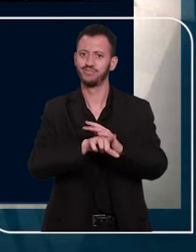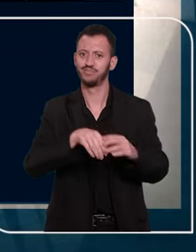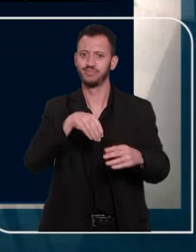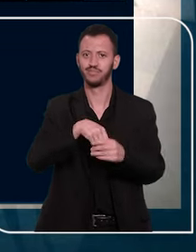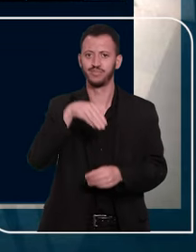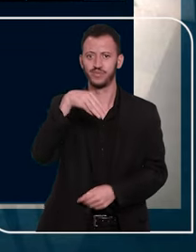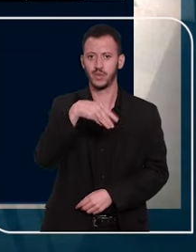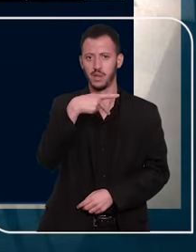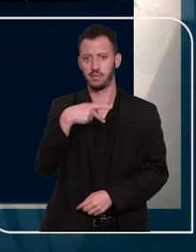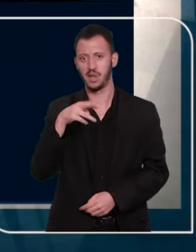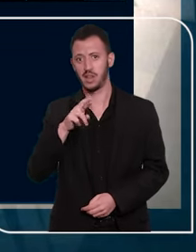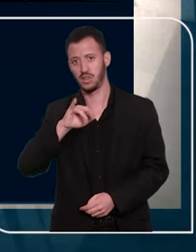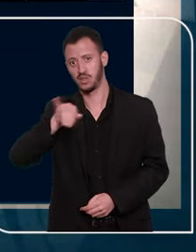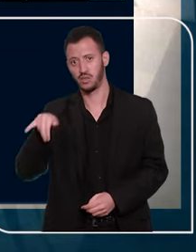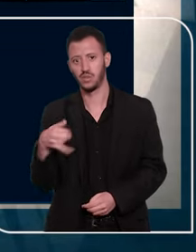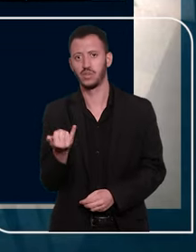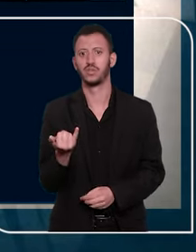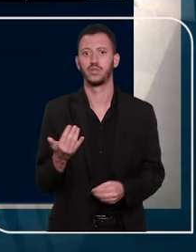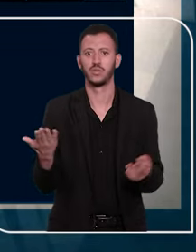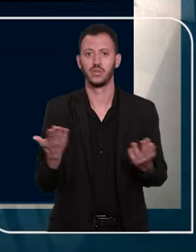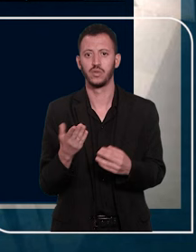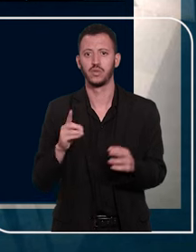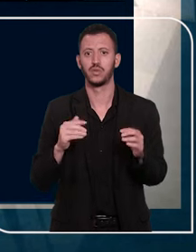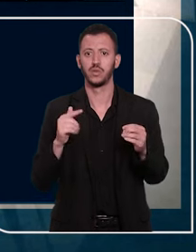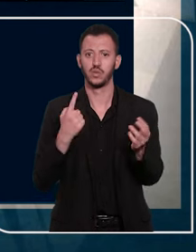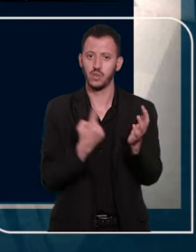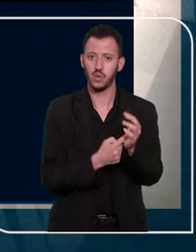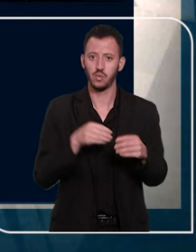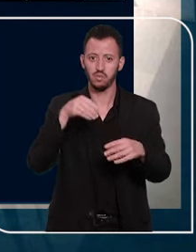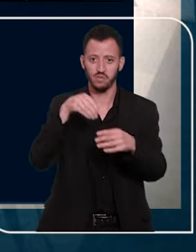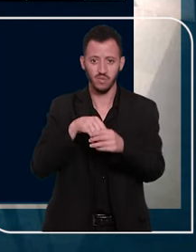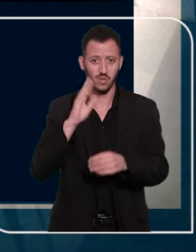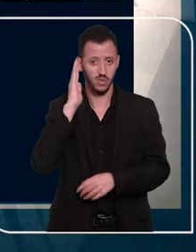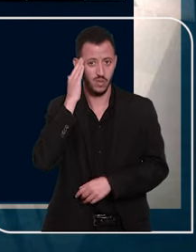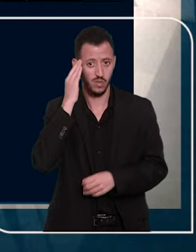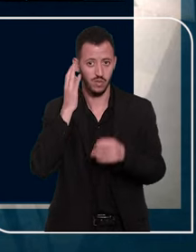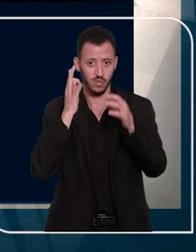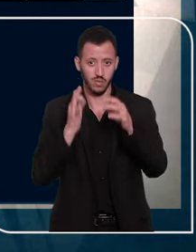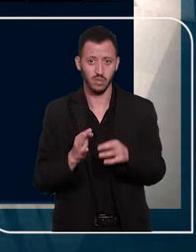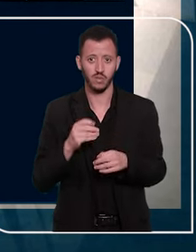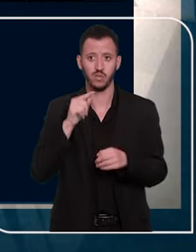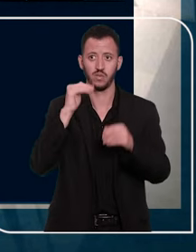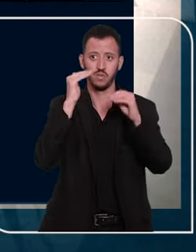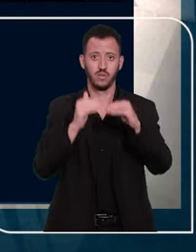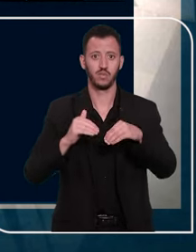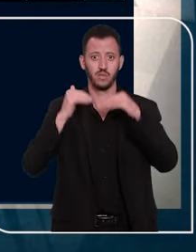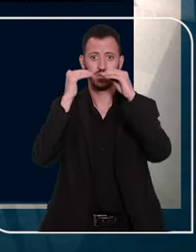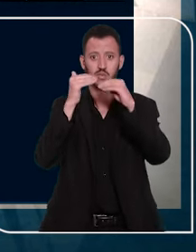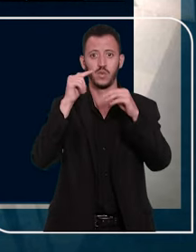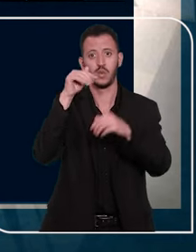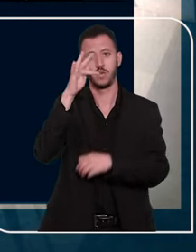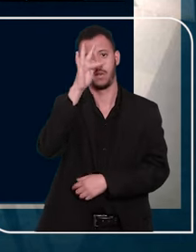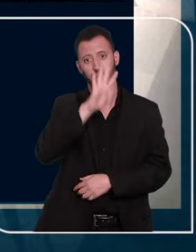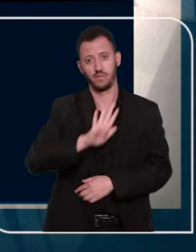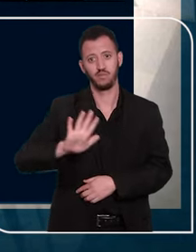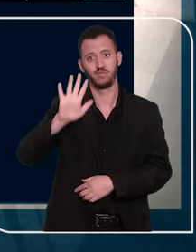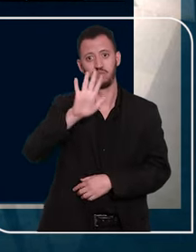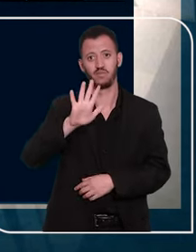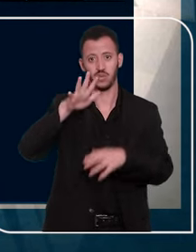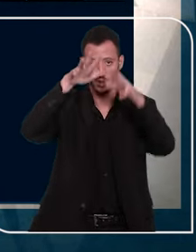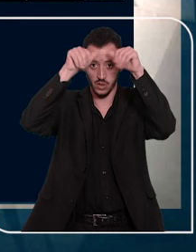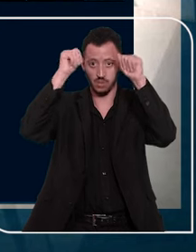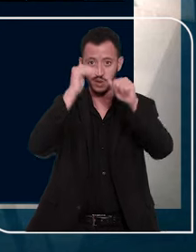Afasta a legitimidade do mprj para ajuizá-la de de acordo inclusive com o entendimento firmado pelo Supremo Tribunal